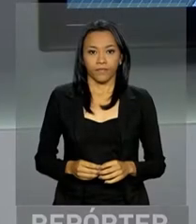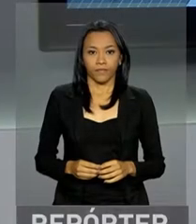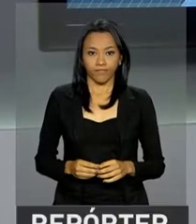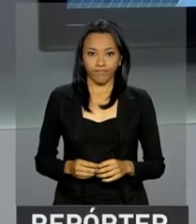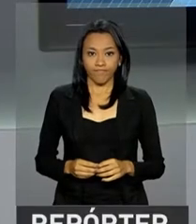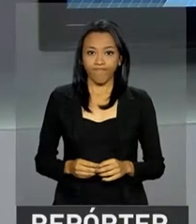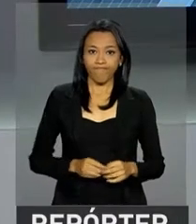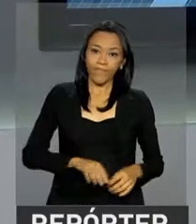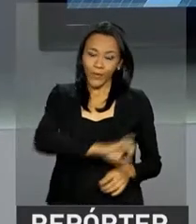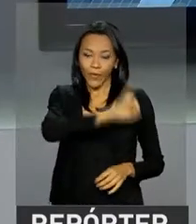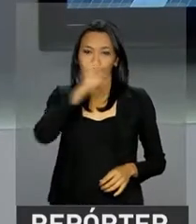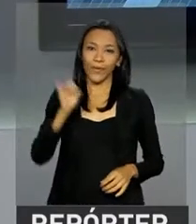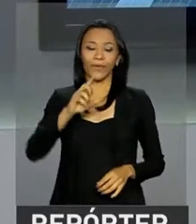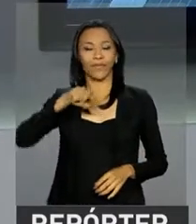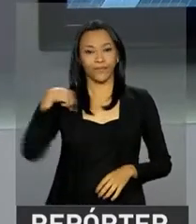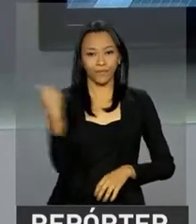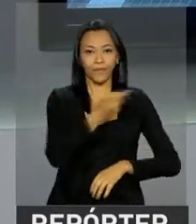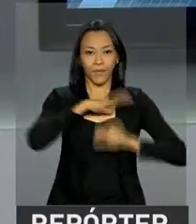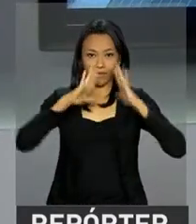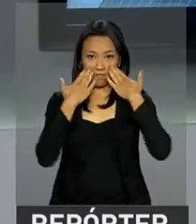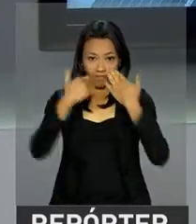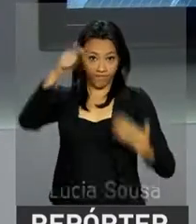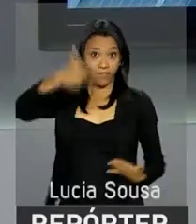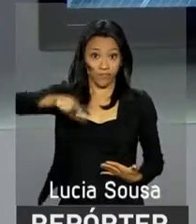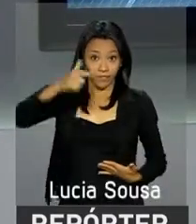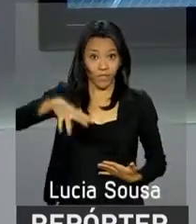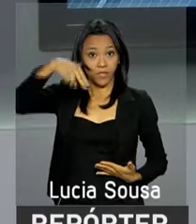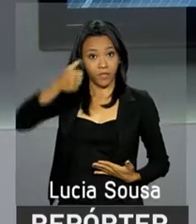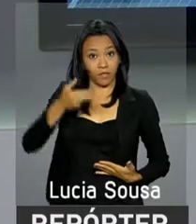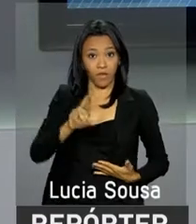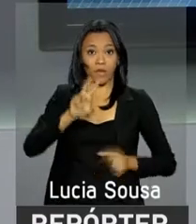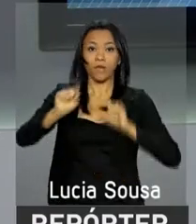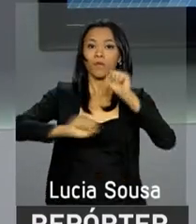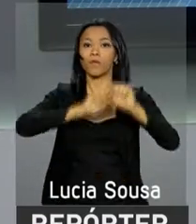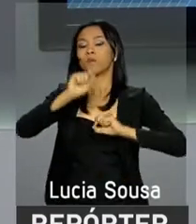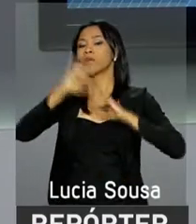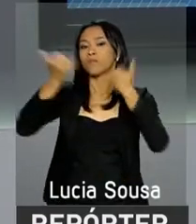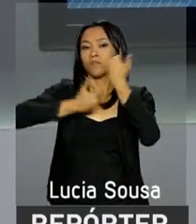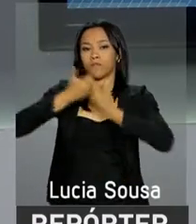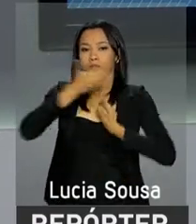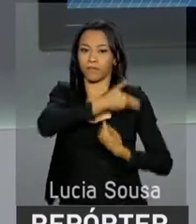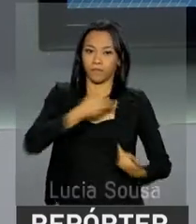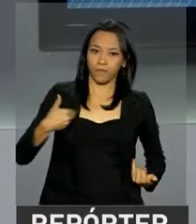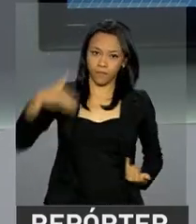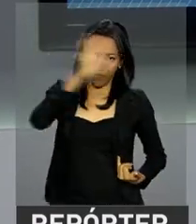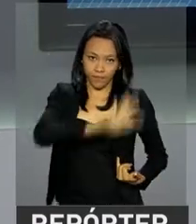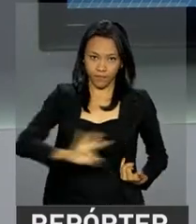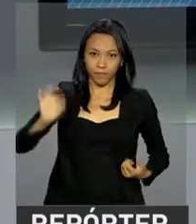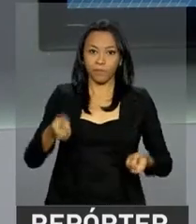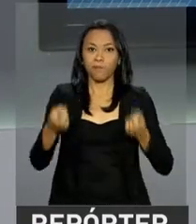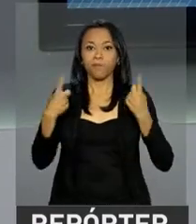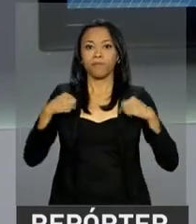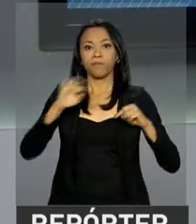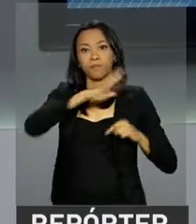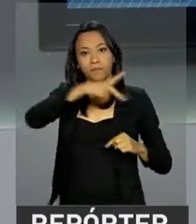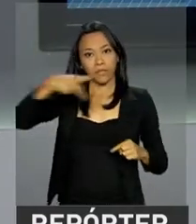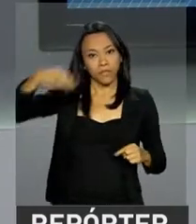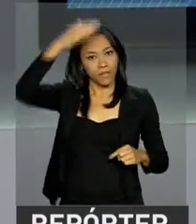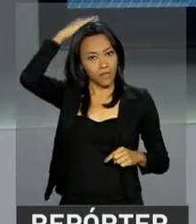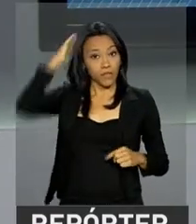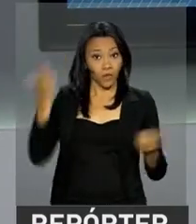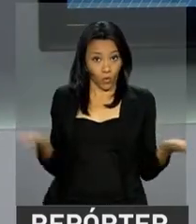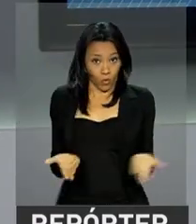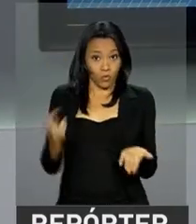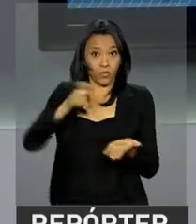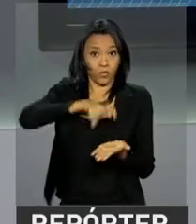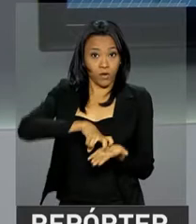o la no ar mais uma edição do repórter nbr com as notícias do governo federal o presidente michel temer se reuniu agora pela